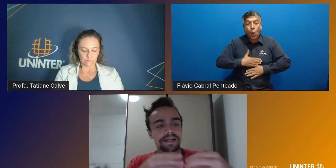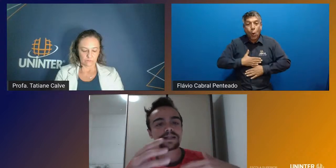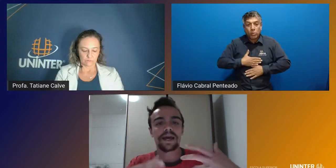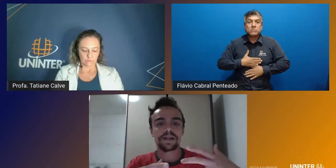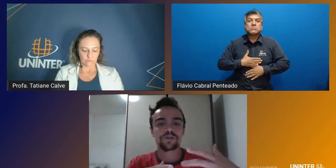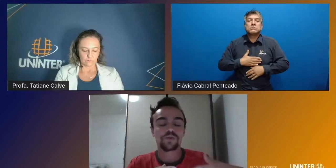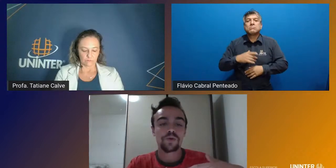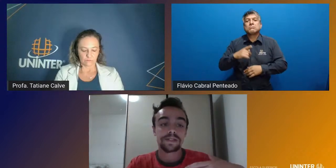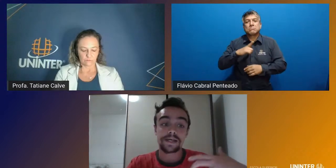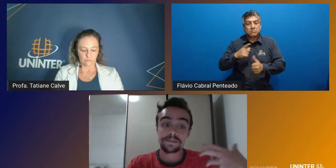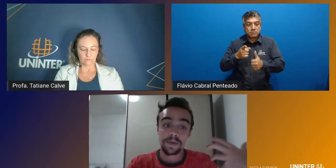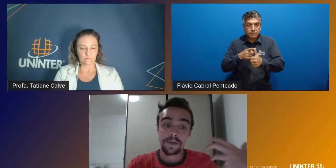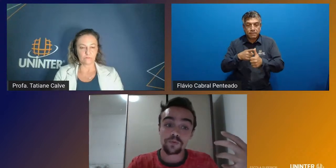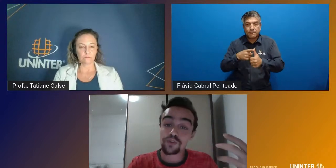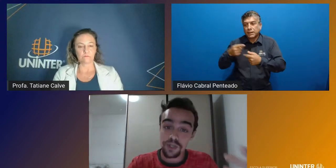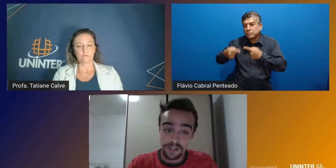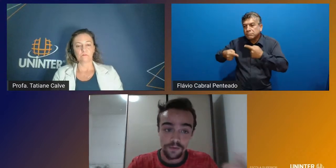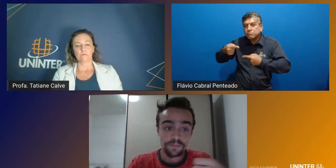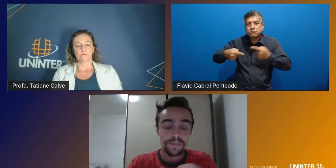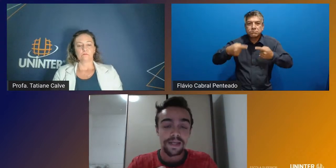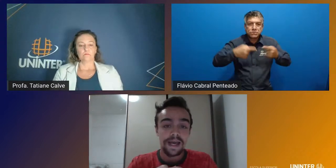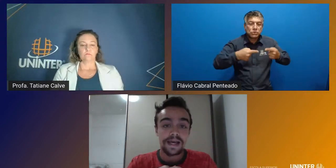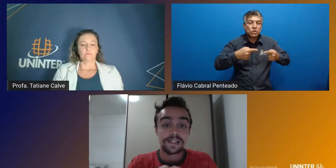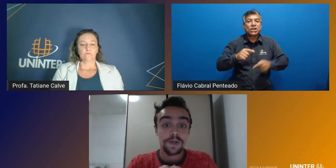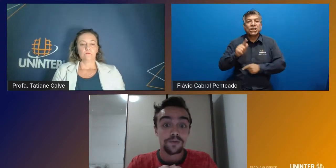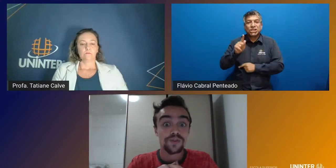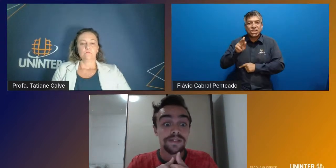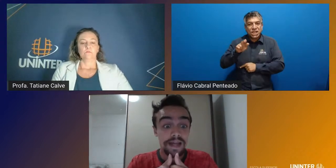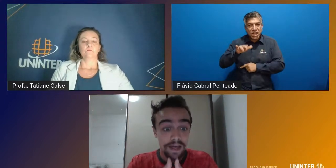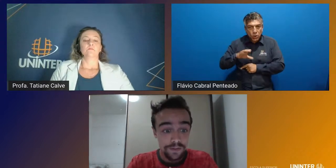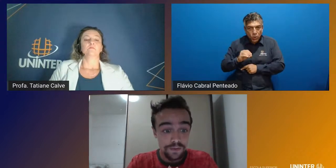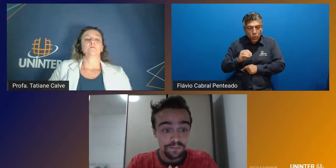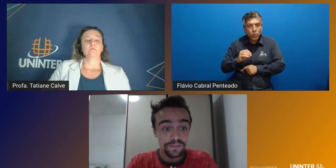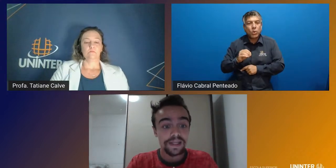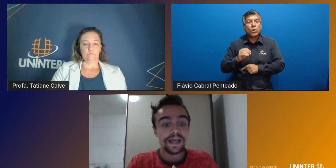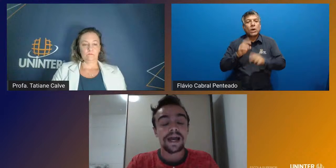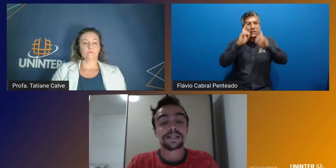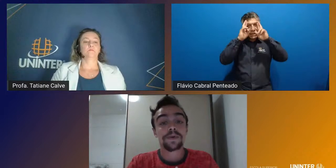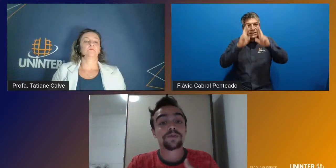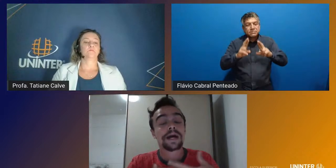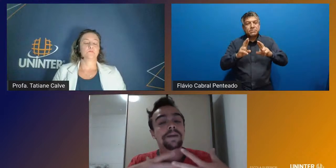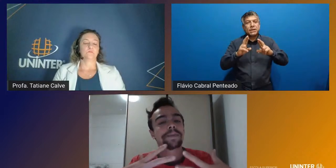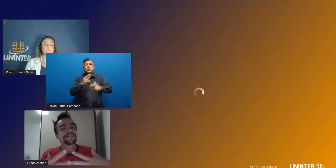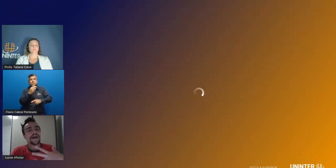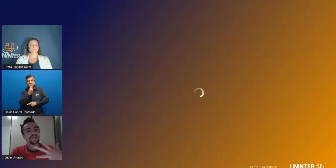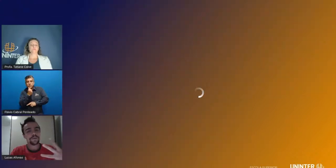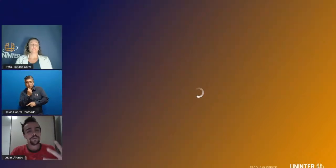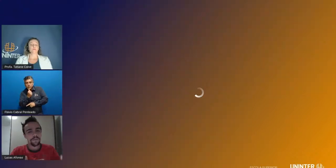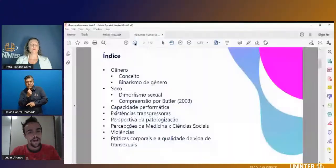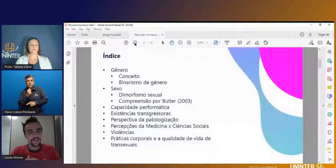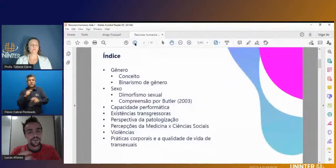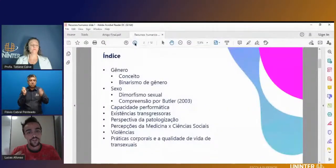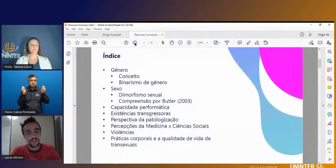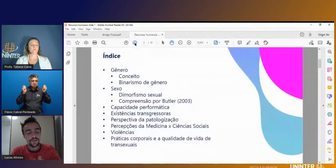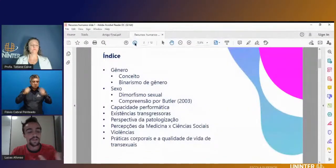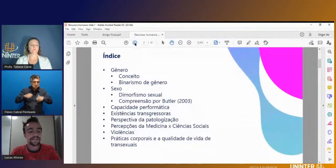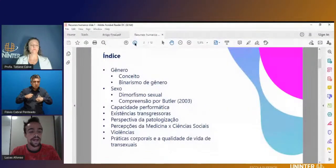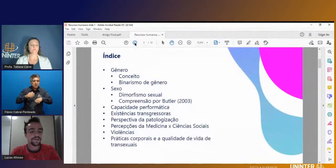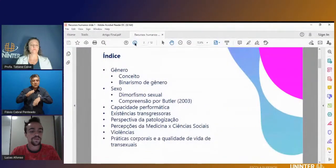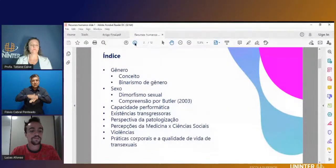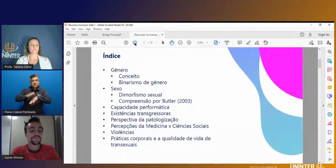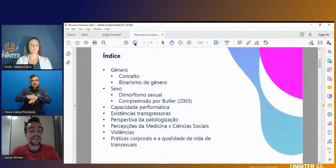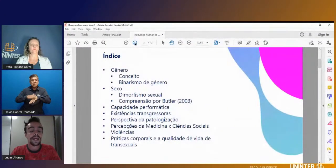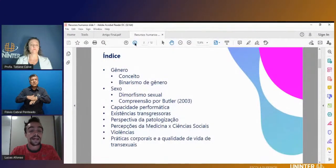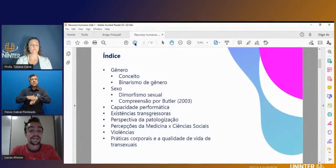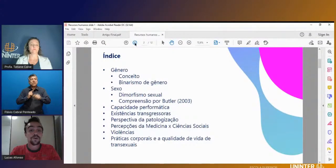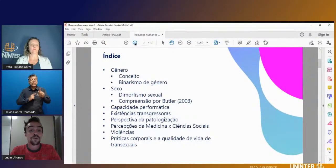gente traz discussões a respeito do gênero, a respeito de sexo, a respeito da capacidade performática de gênero e